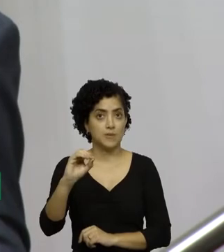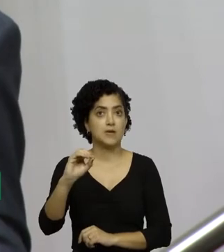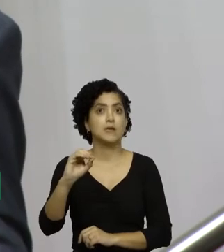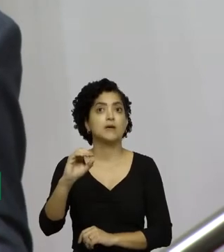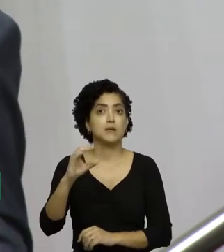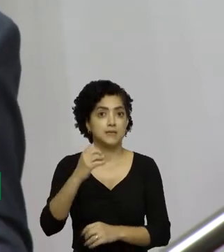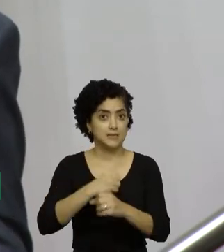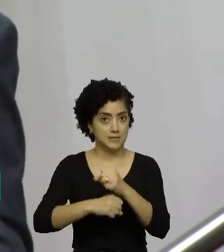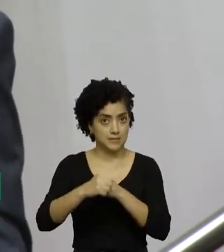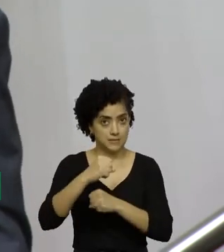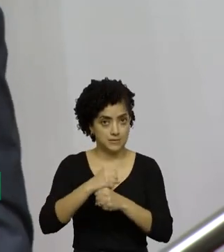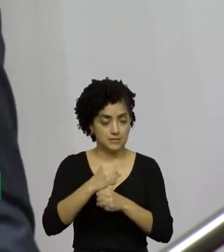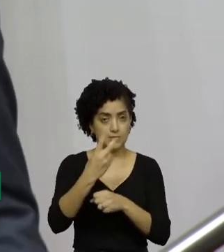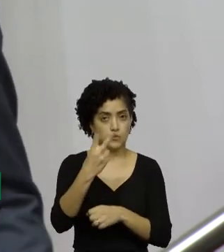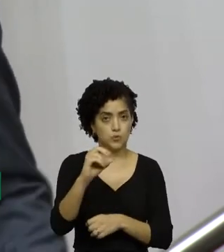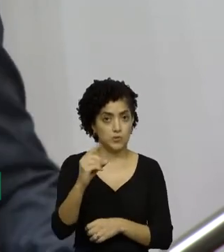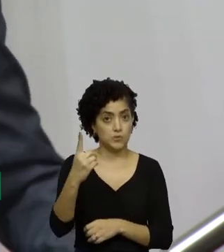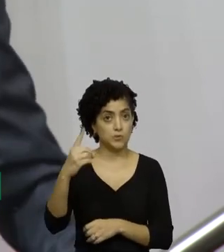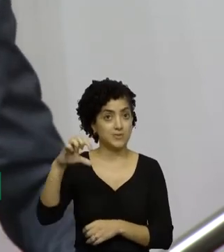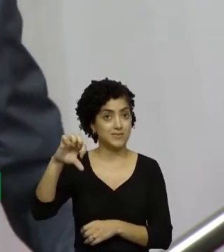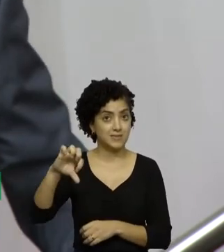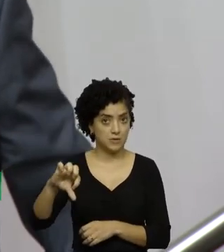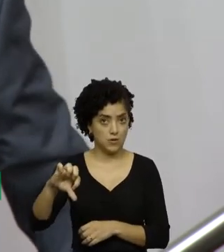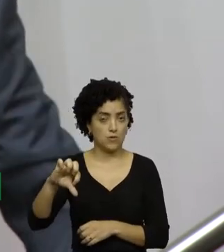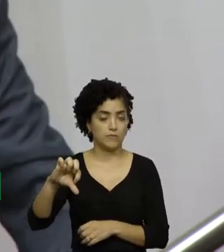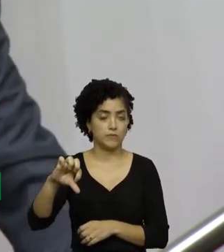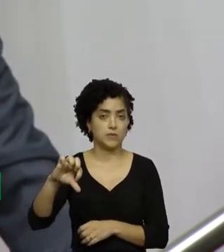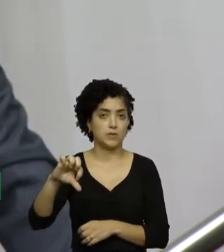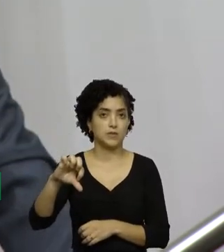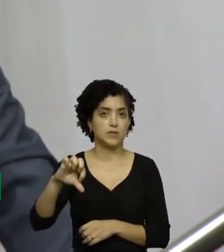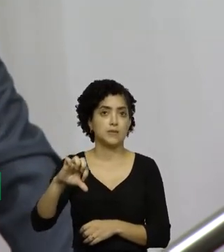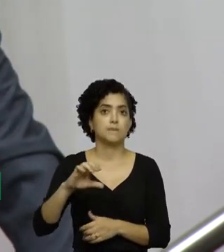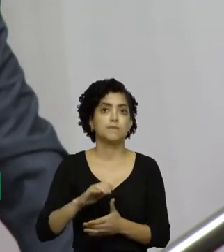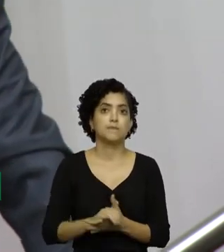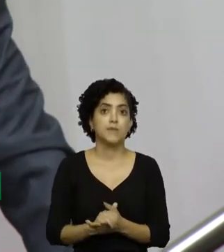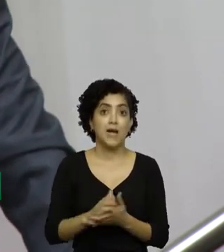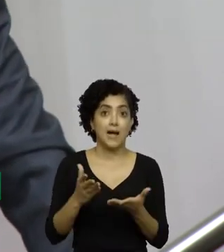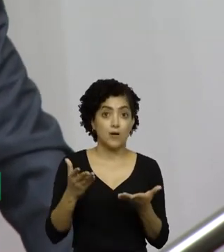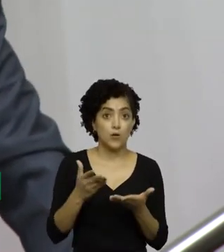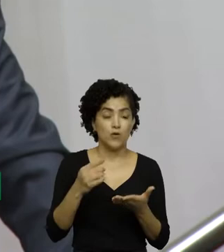de 2019, ele